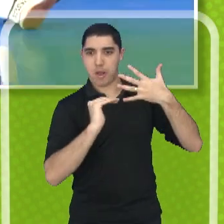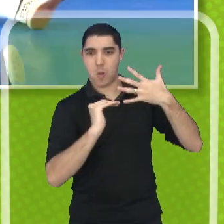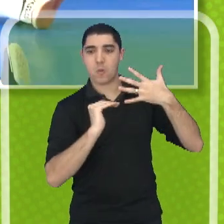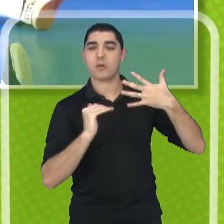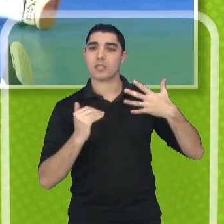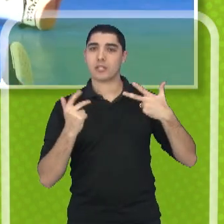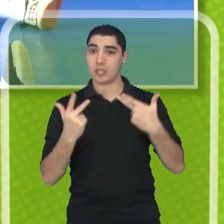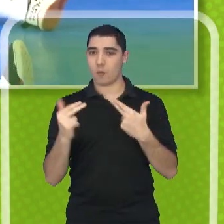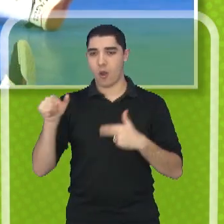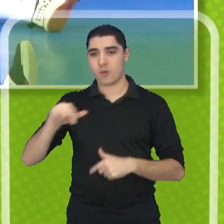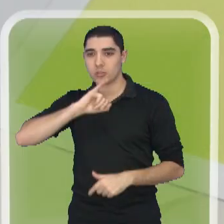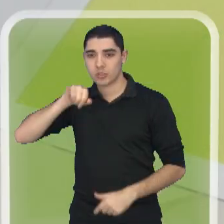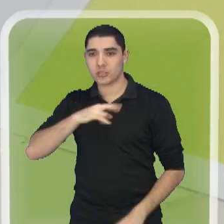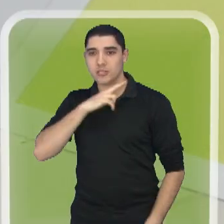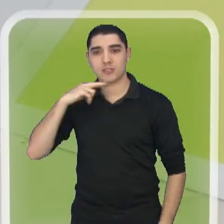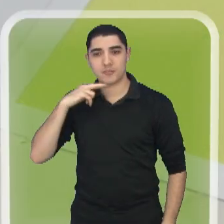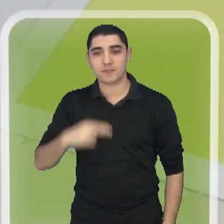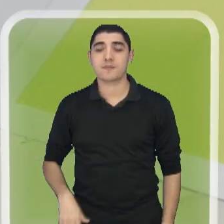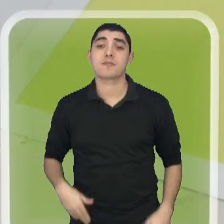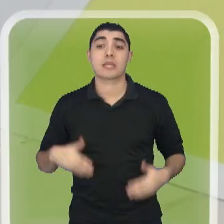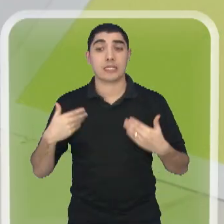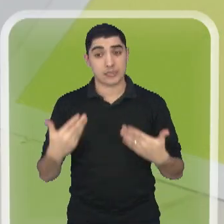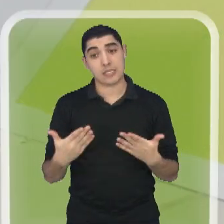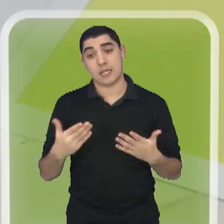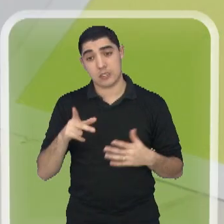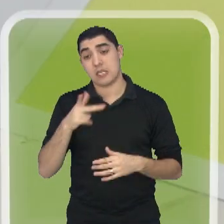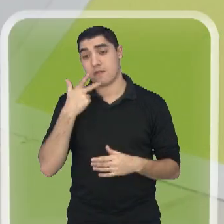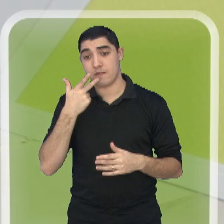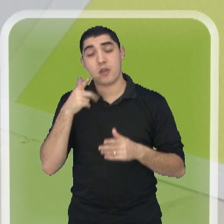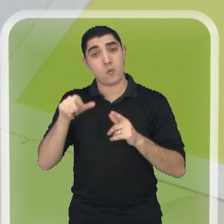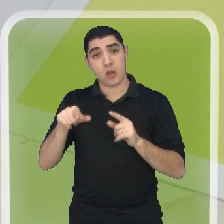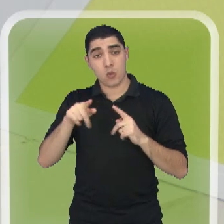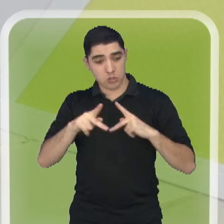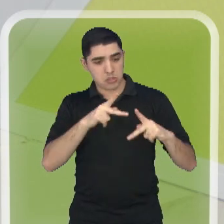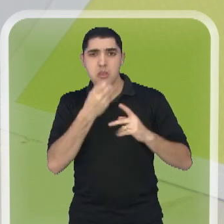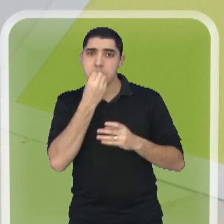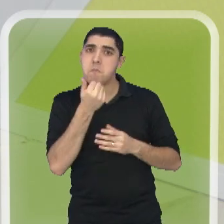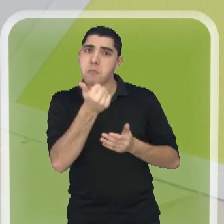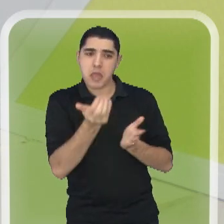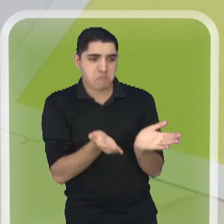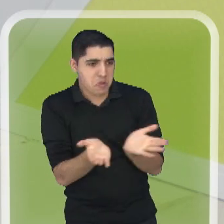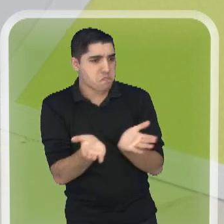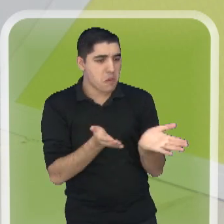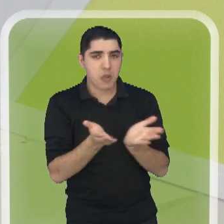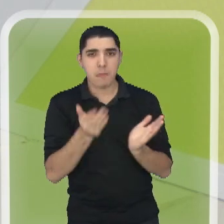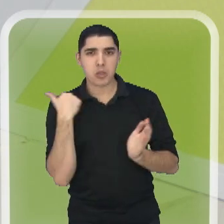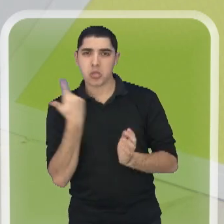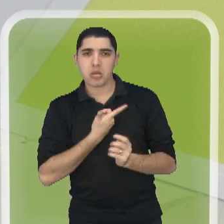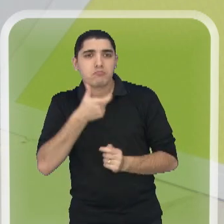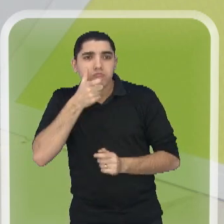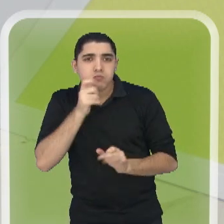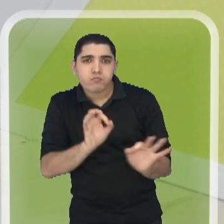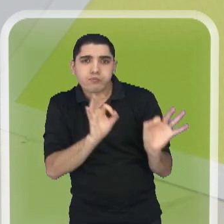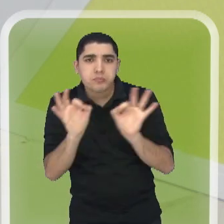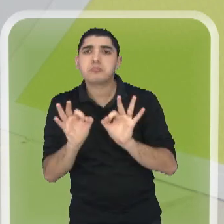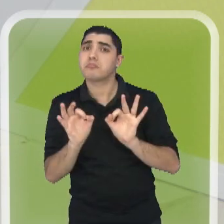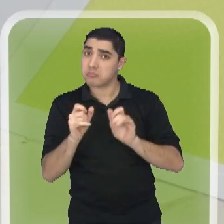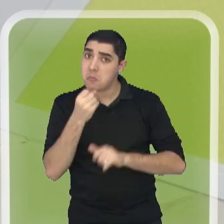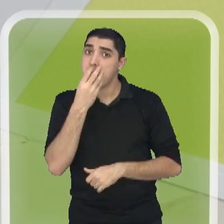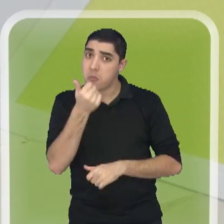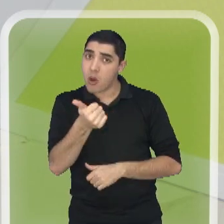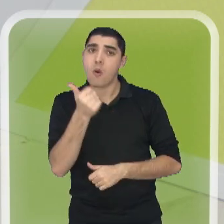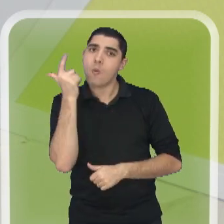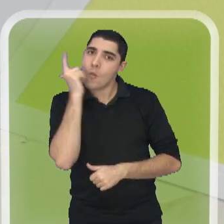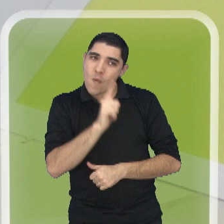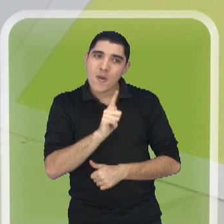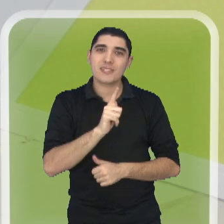de classificação em Jaraguá. E aquilo que a gente vem falando, São José vem fazendo boas partidas dentro daquilo que a gente está acompanhando, vem fazendo bons resultados,